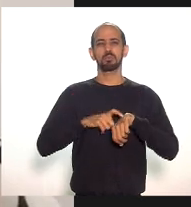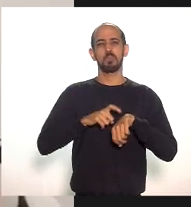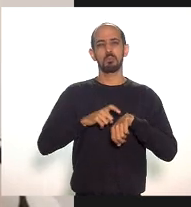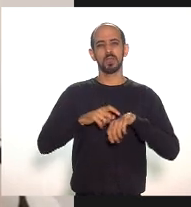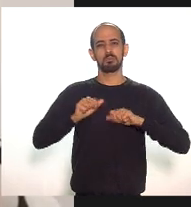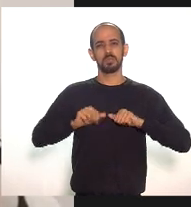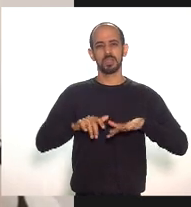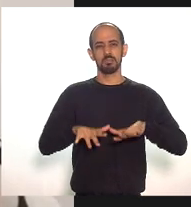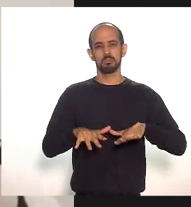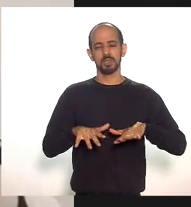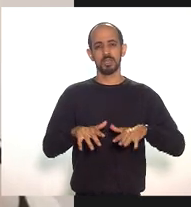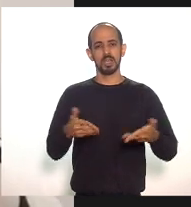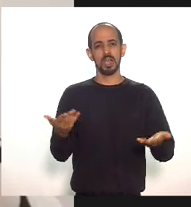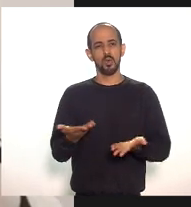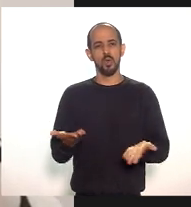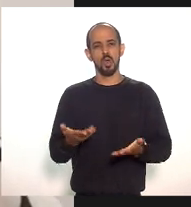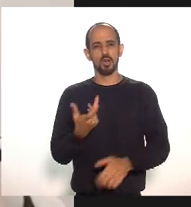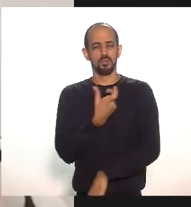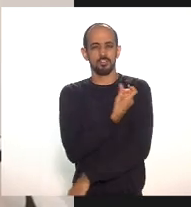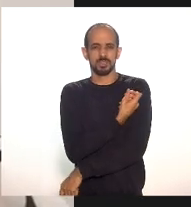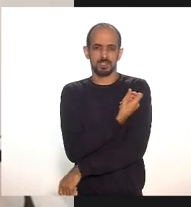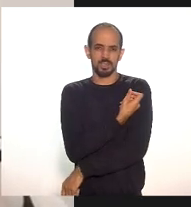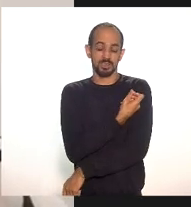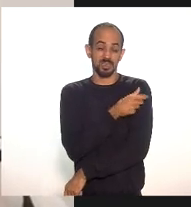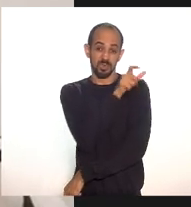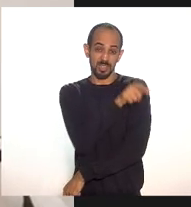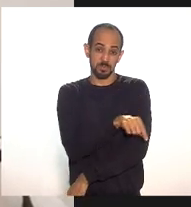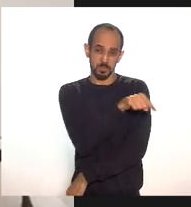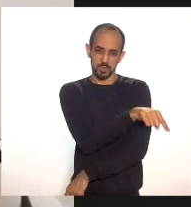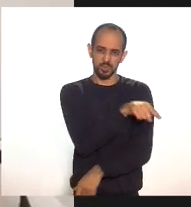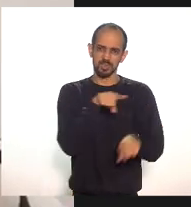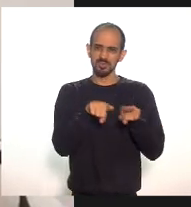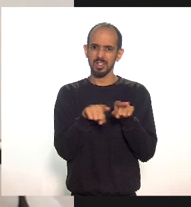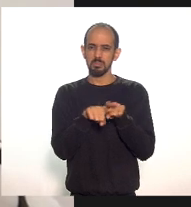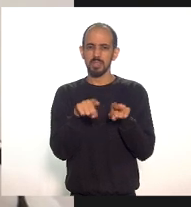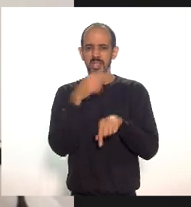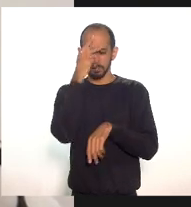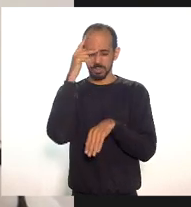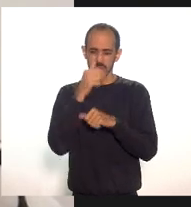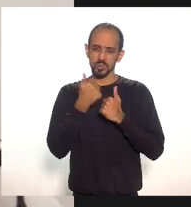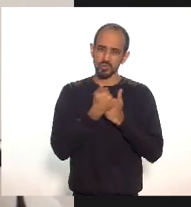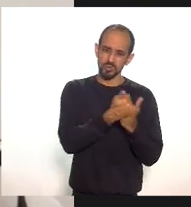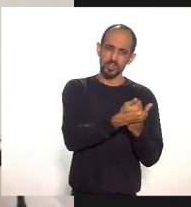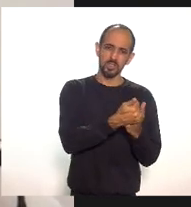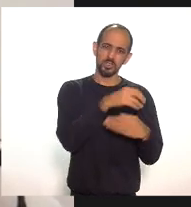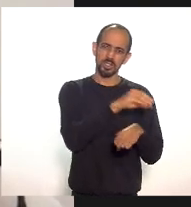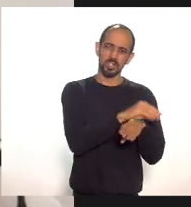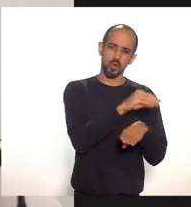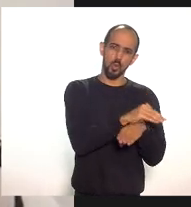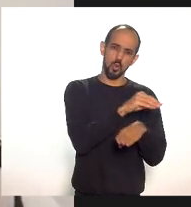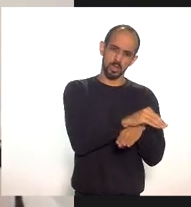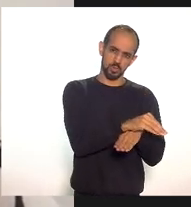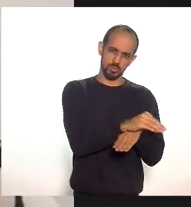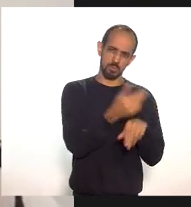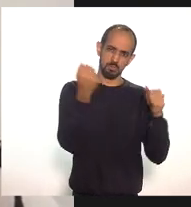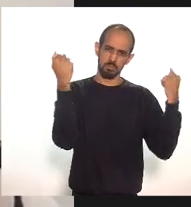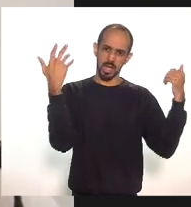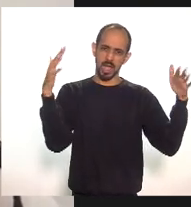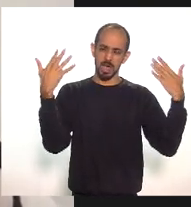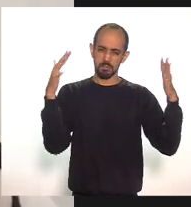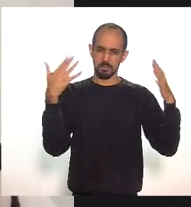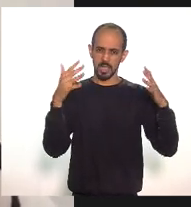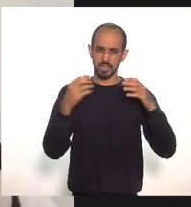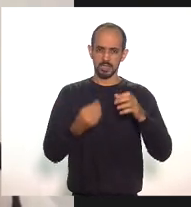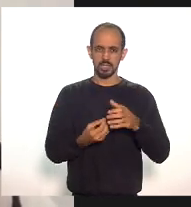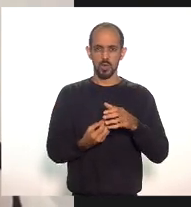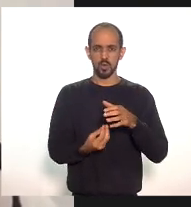na questão da vacinação dessas pessoas e daqueles que nos auxiliam em casa tão parabenizar O autor